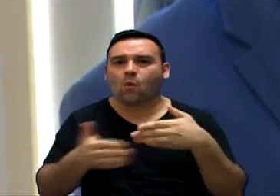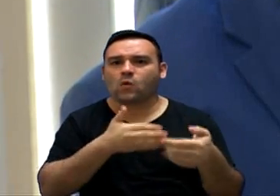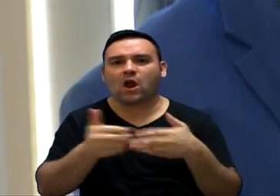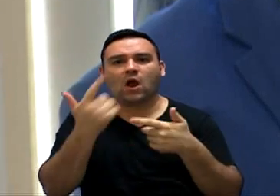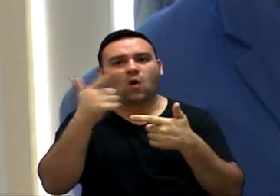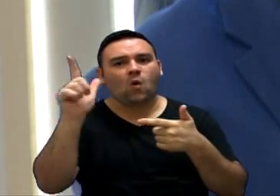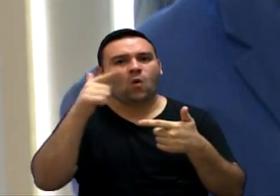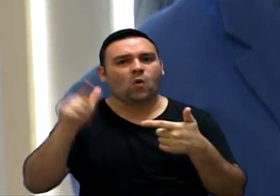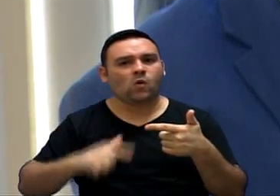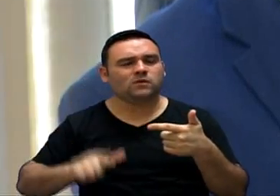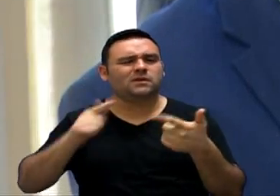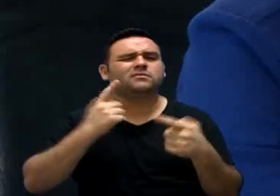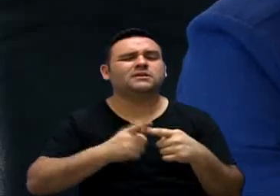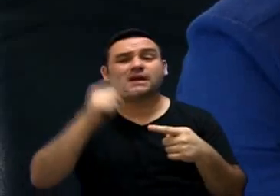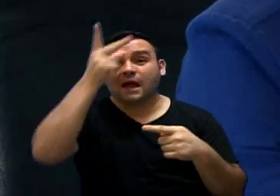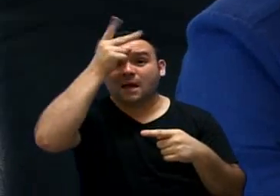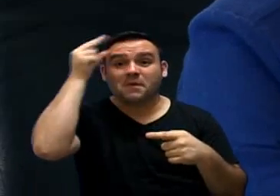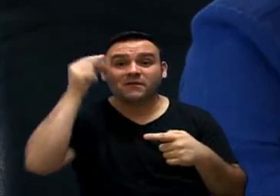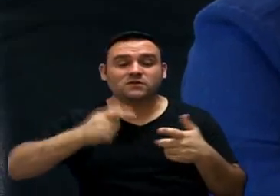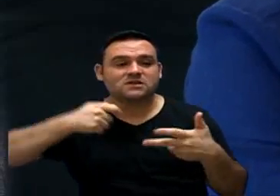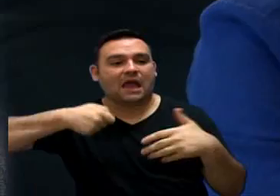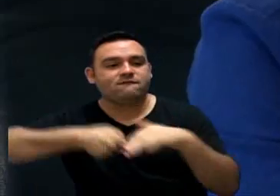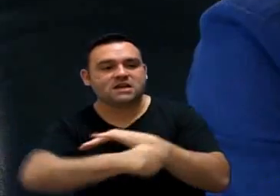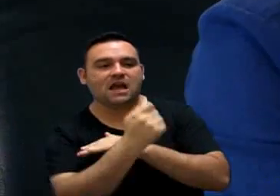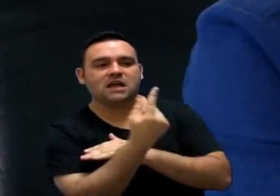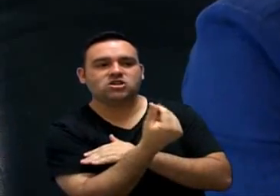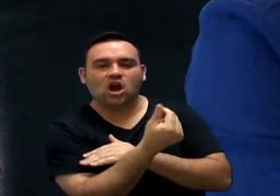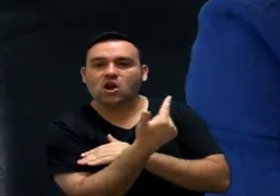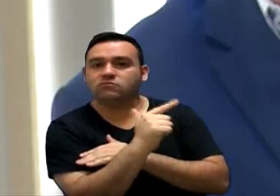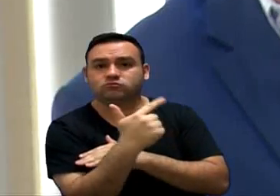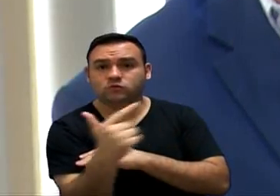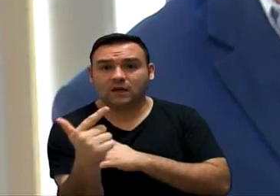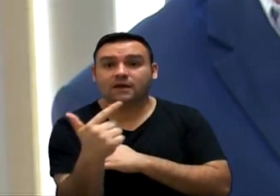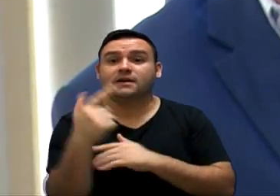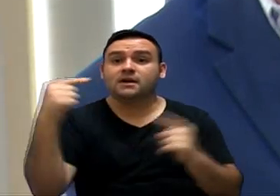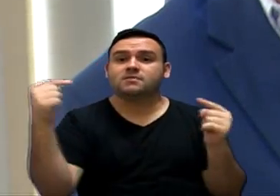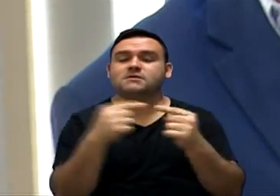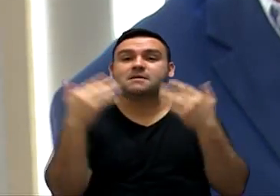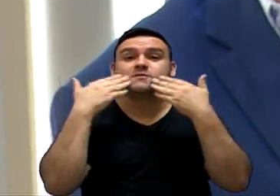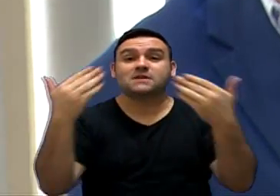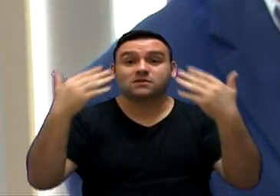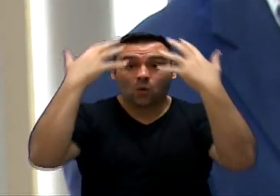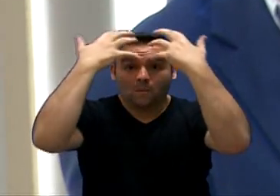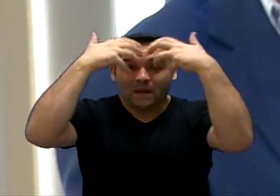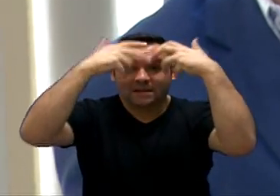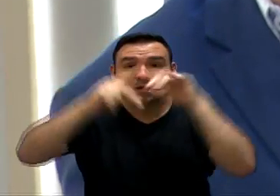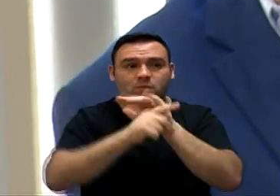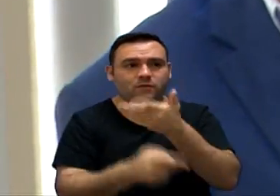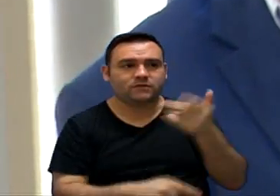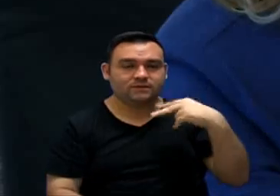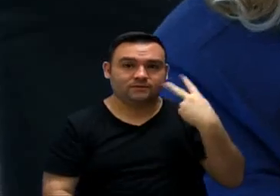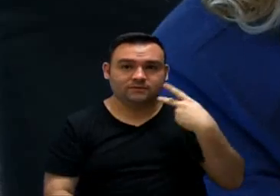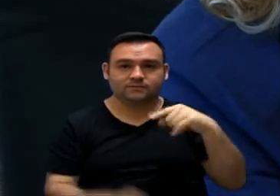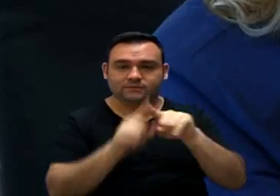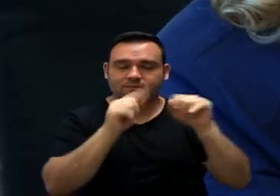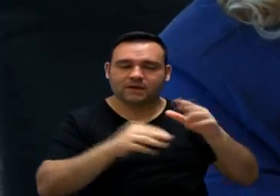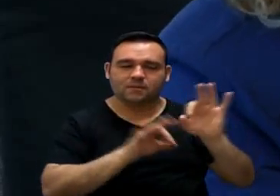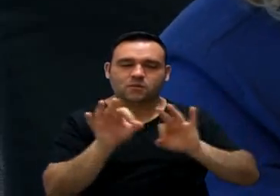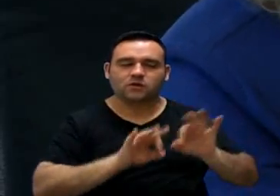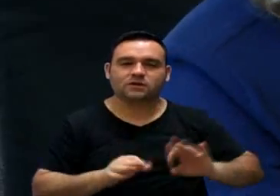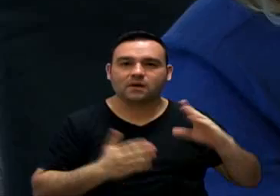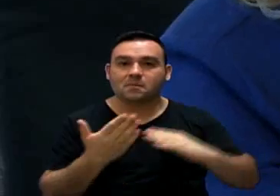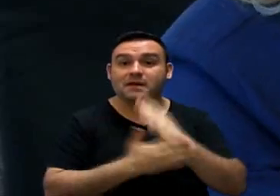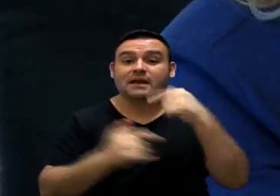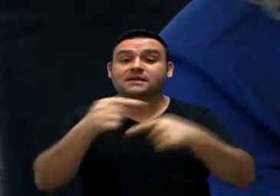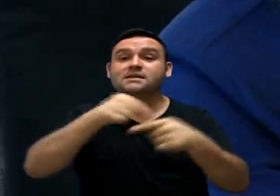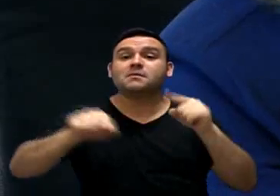como outros que não vão debater, e a Prefeitura não vai necessariamente se envolver. Mas, vereadora Yara... Fica implícito no pensamento do vereador, e quando ele passa o projeto aqui, que